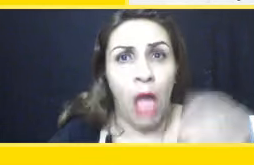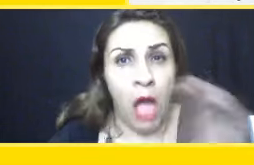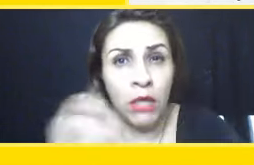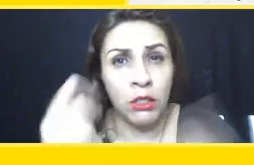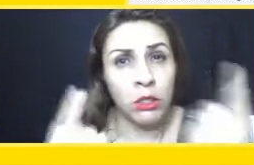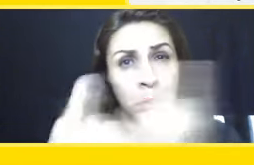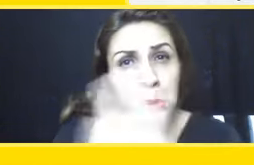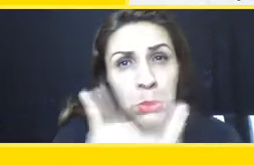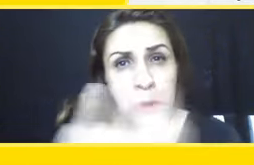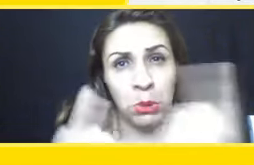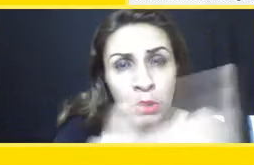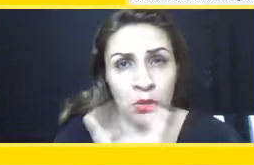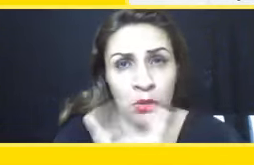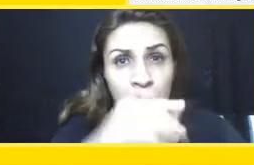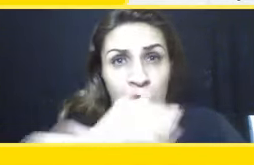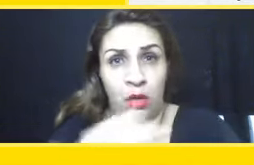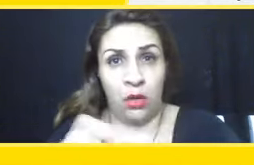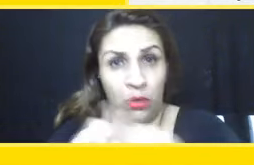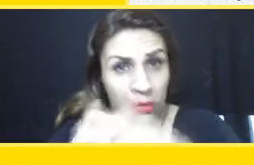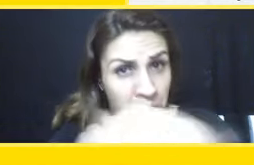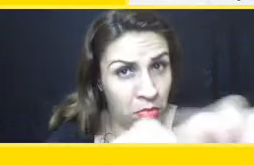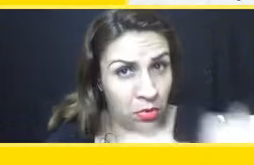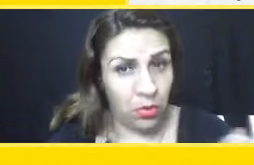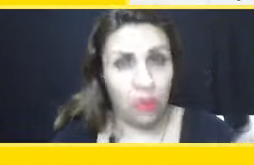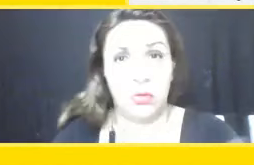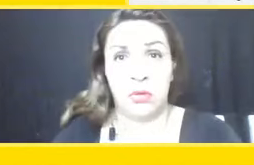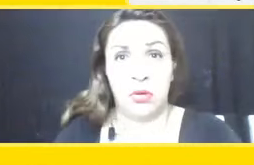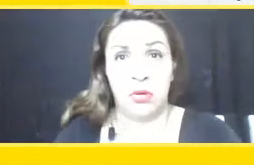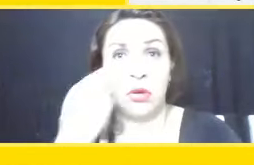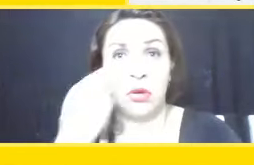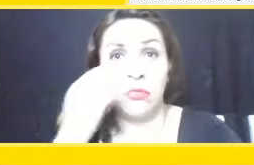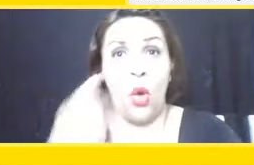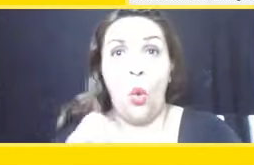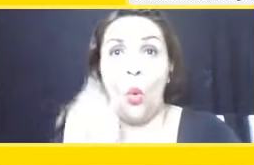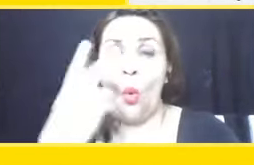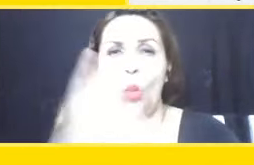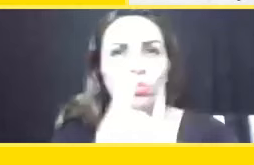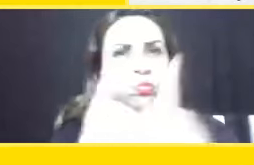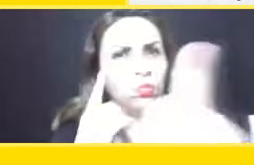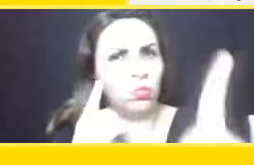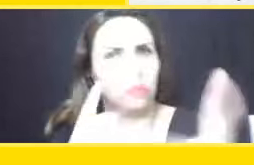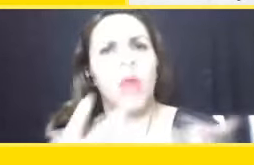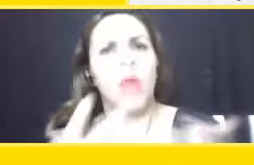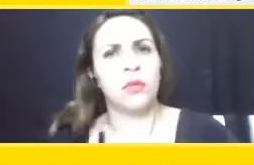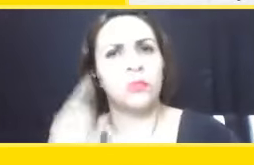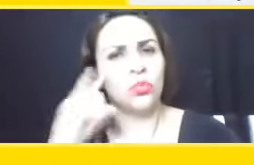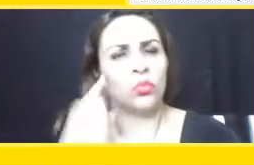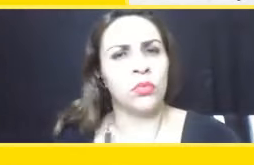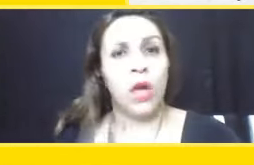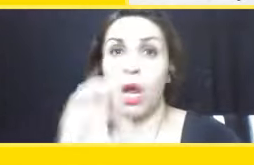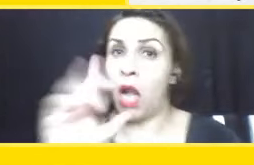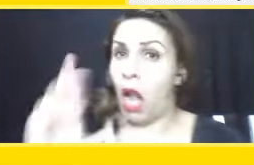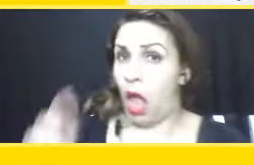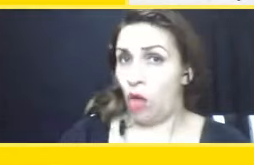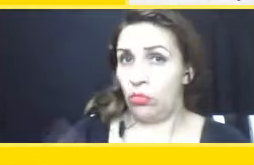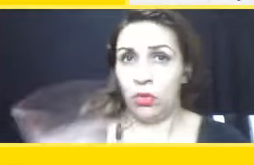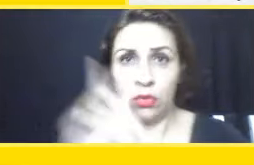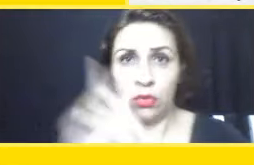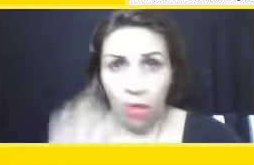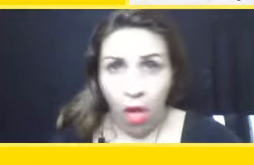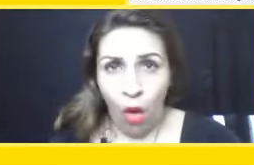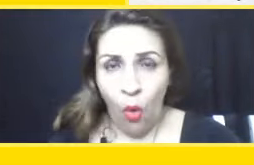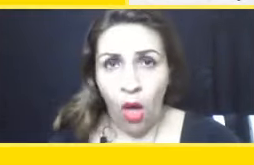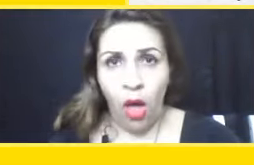na educação, tanto na presencial como à distância, sou favorável sim. Claro, não sou favorável que